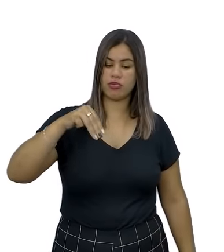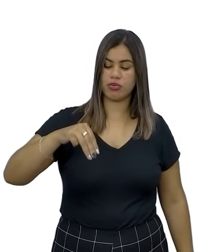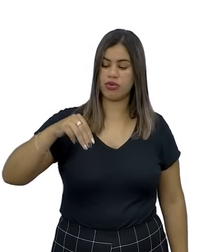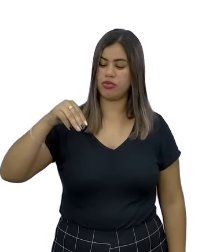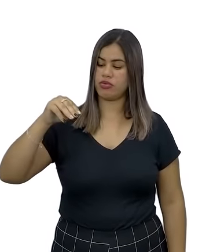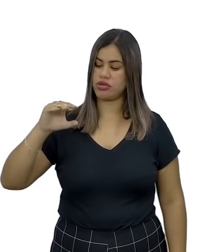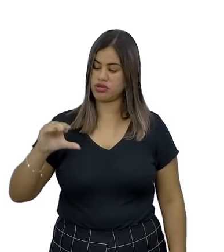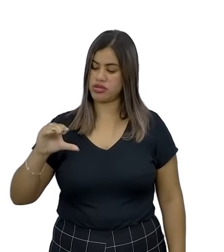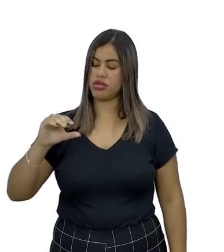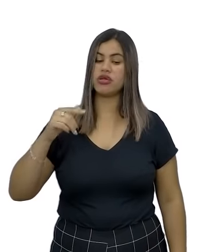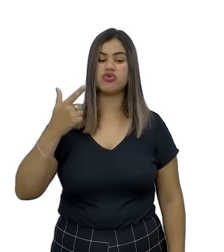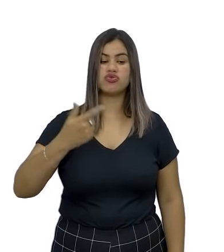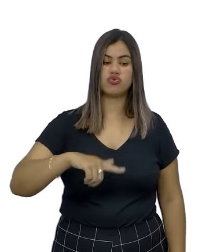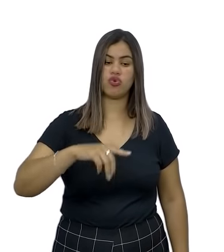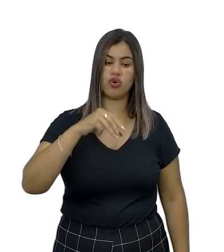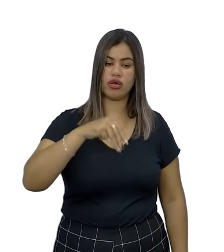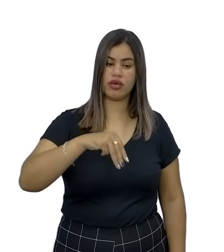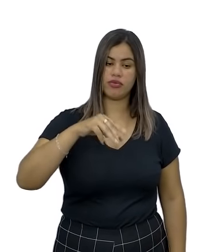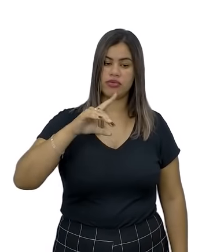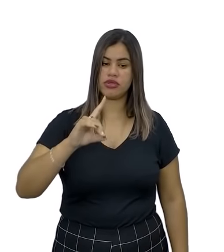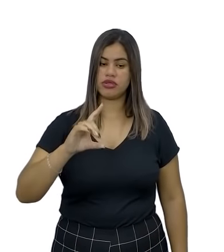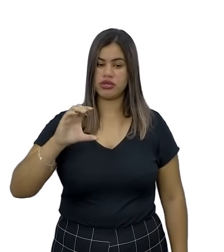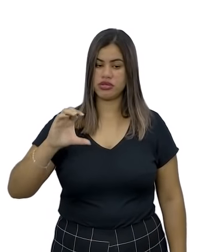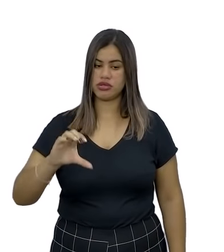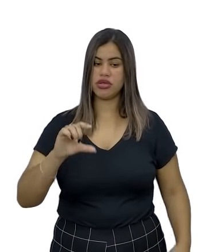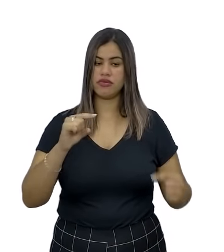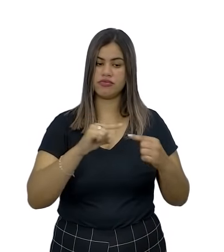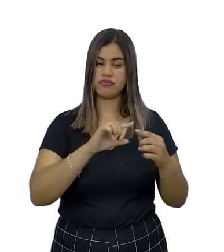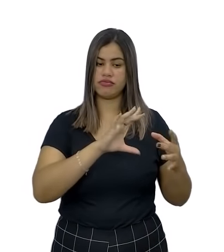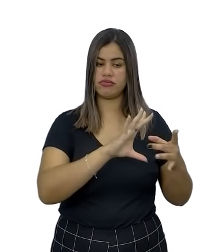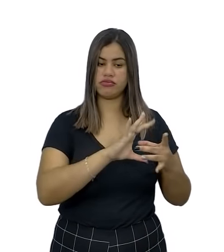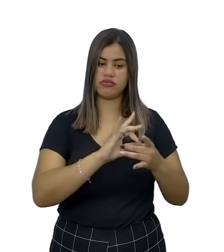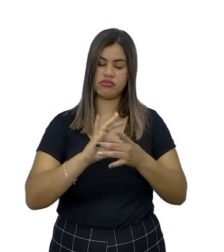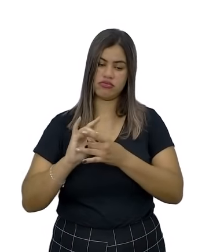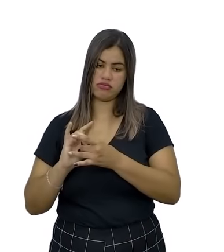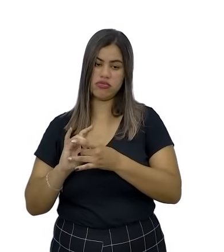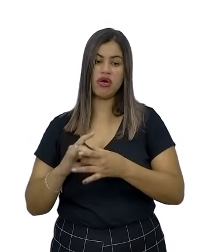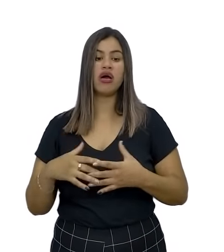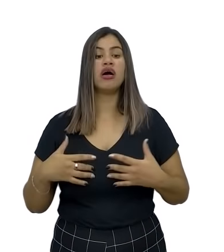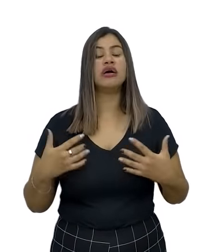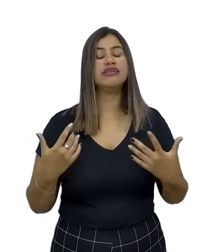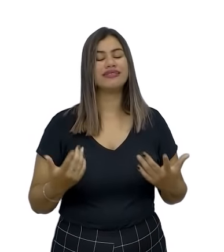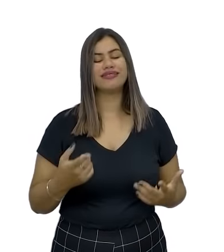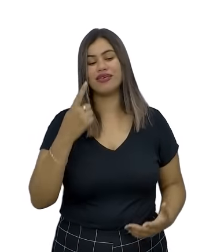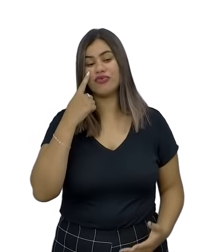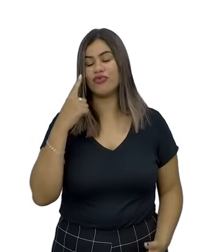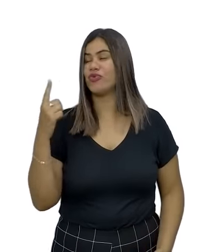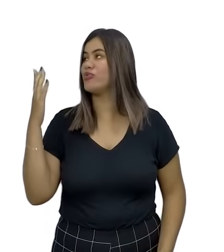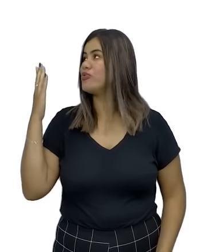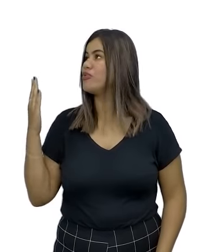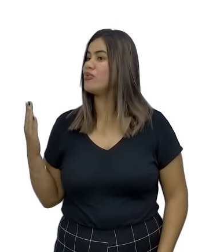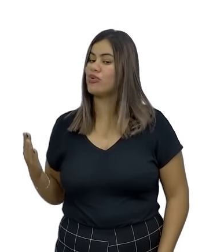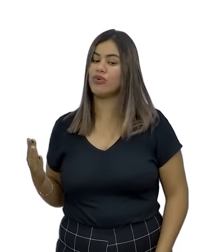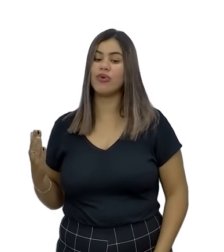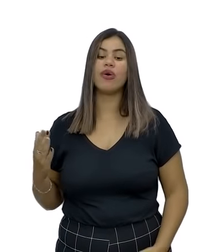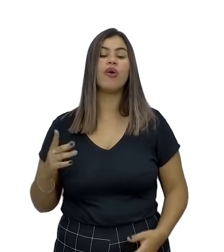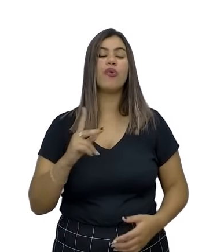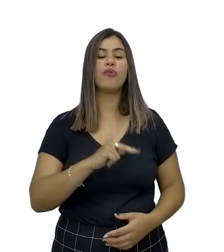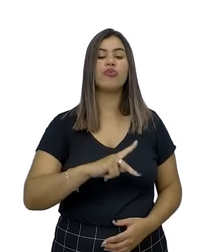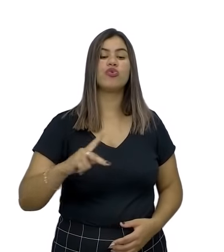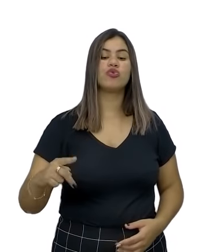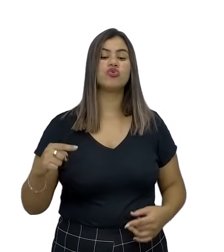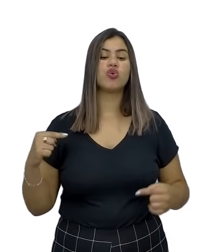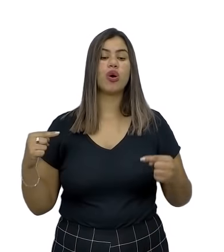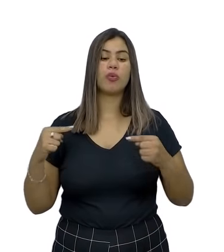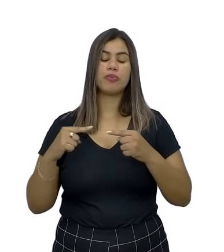do MDC em situações contextualizadas. Então, ele já dá para o professor, né, para a gente, o que vai se tratar,